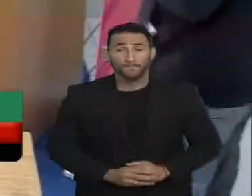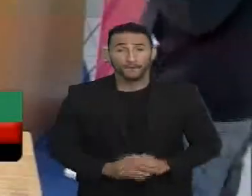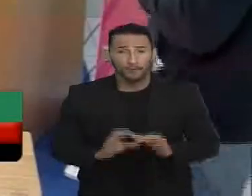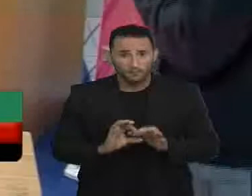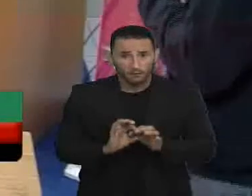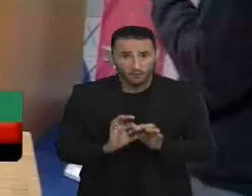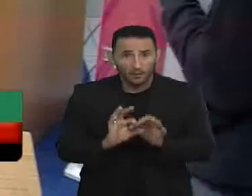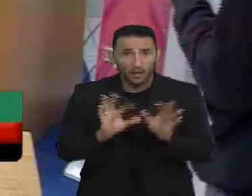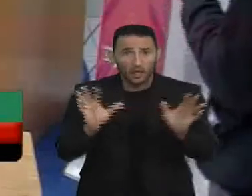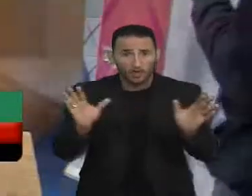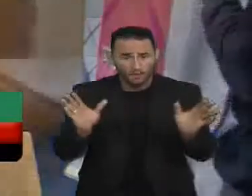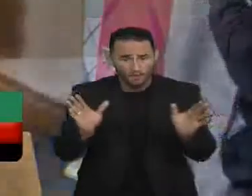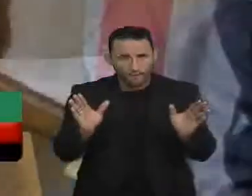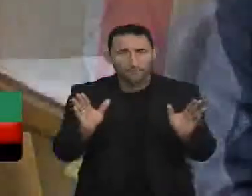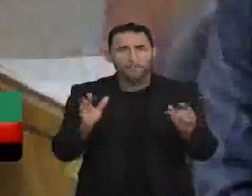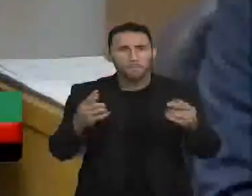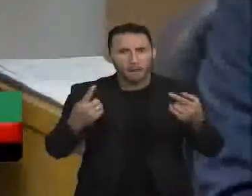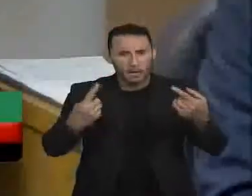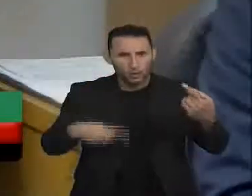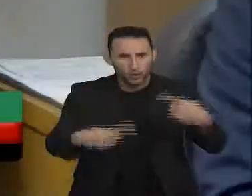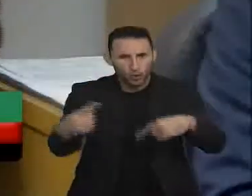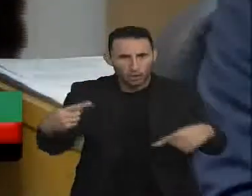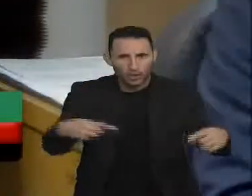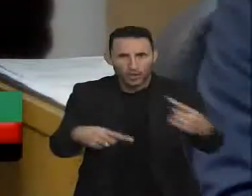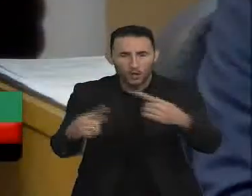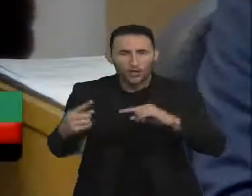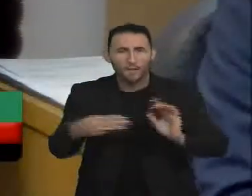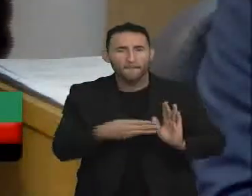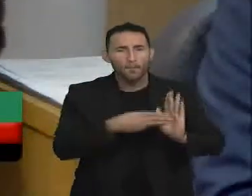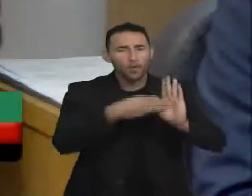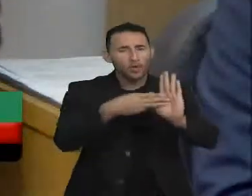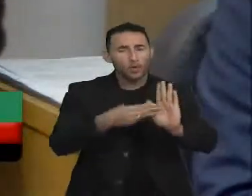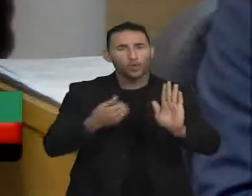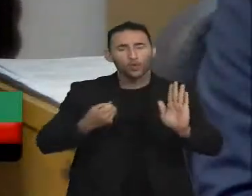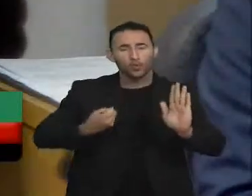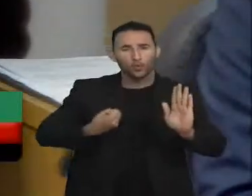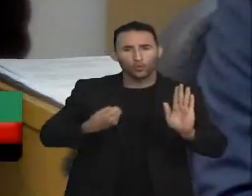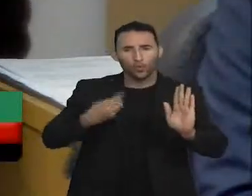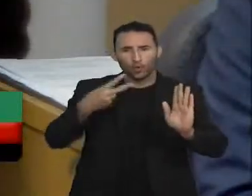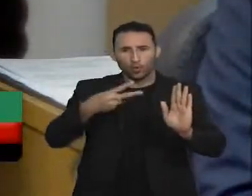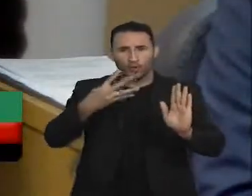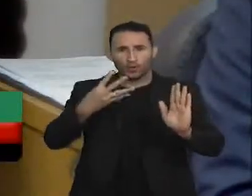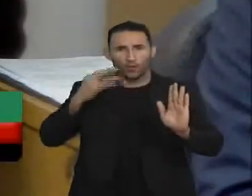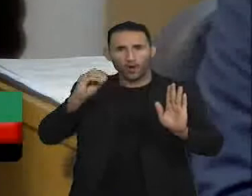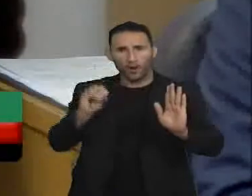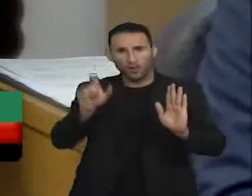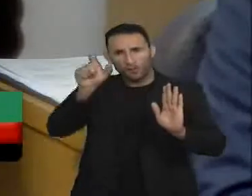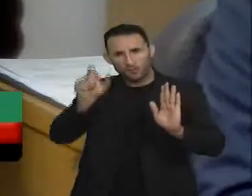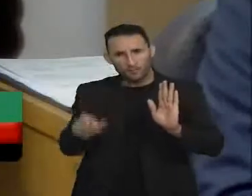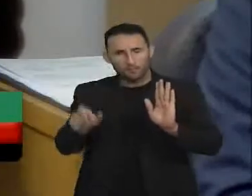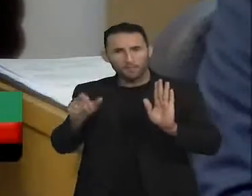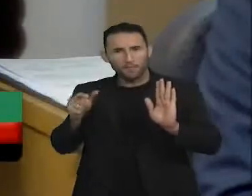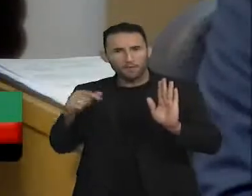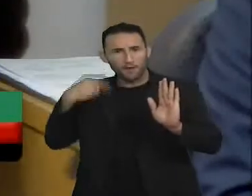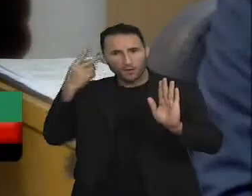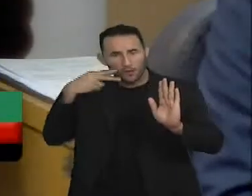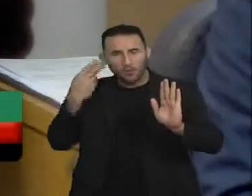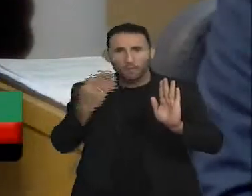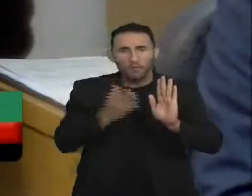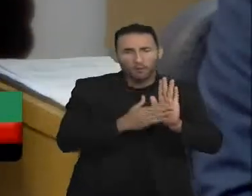Está em discussão a moção número 240/22, de autoria do vereador